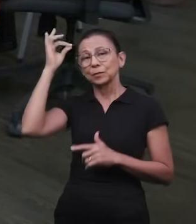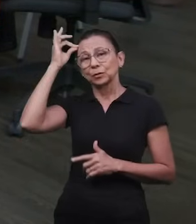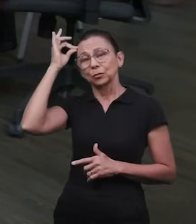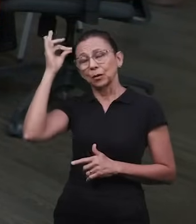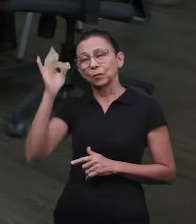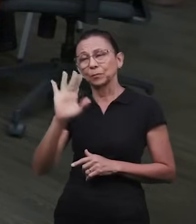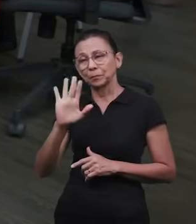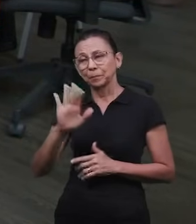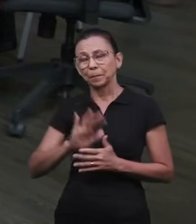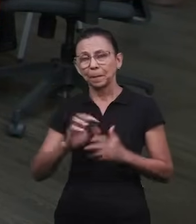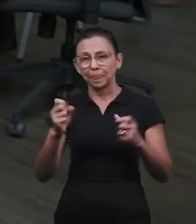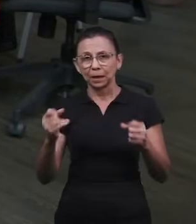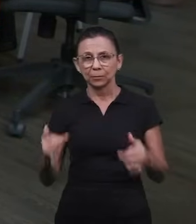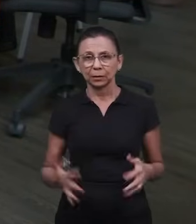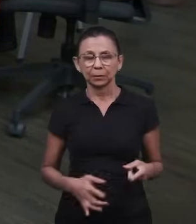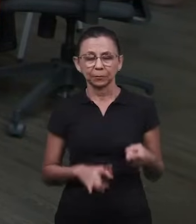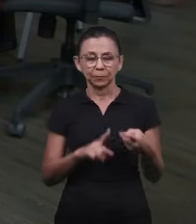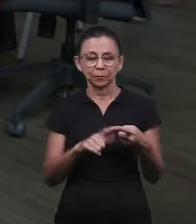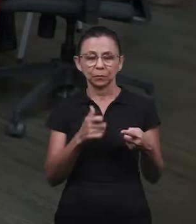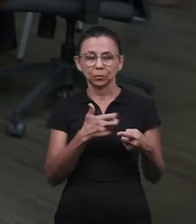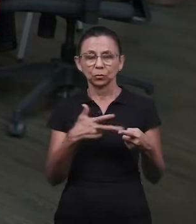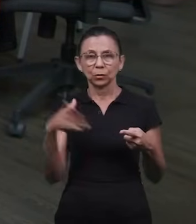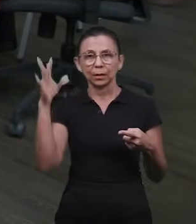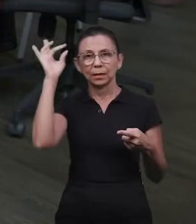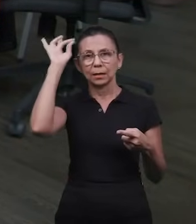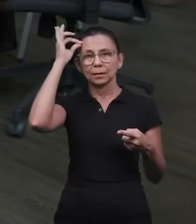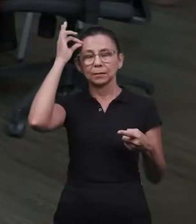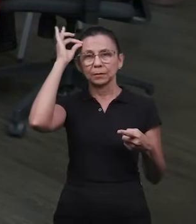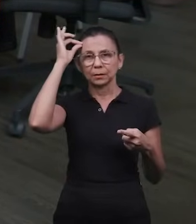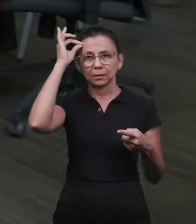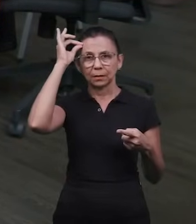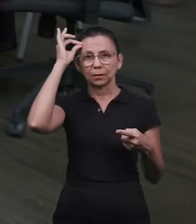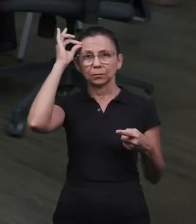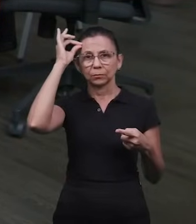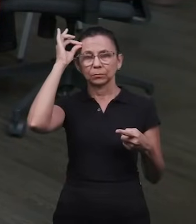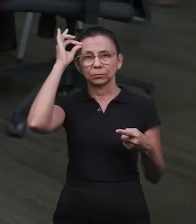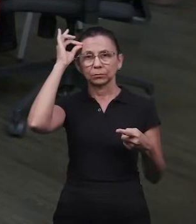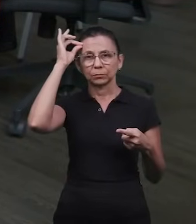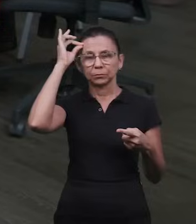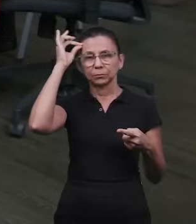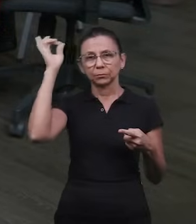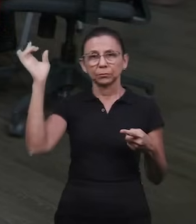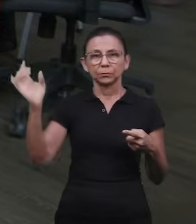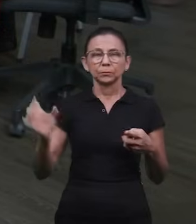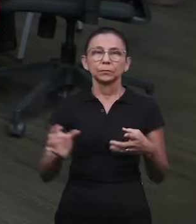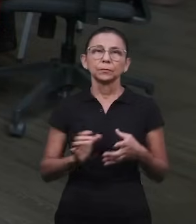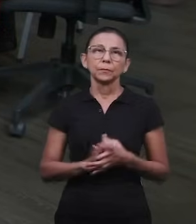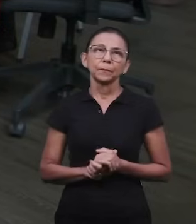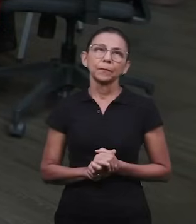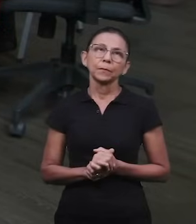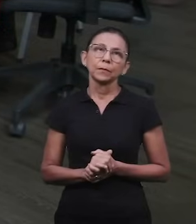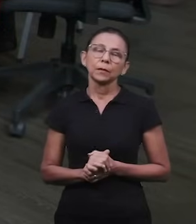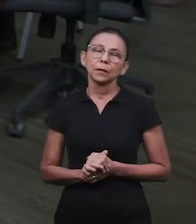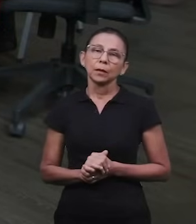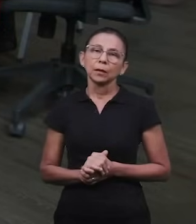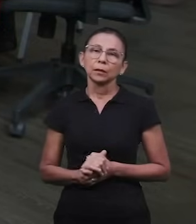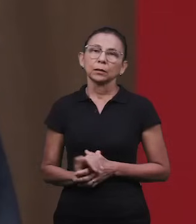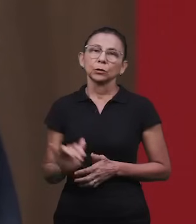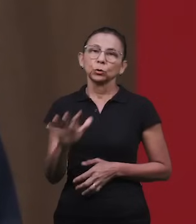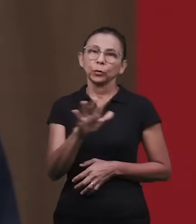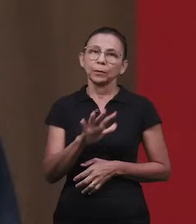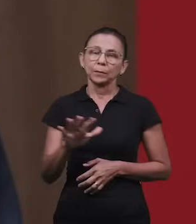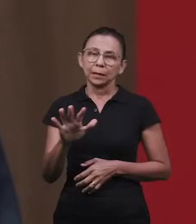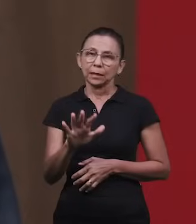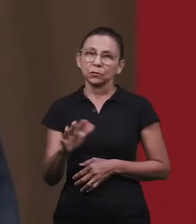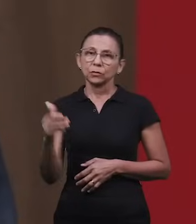Vamos duas etapas aí. Aquilo que é espiritual, nós não transigimos. Ou seja, você não vai entrar num ambiente que